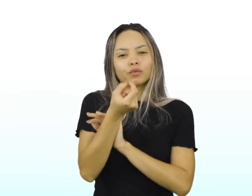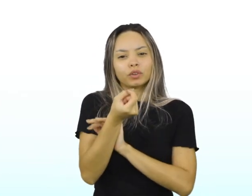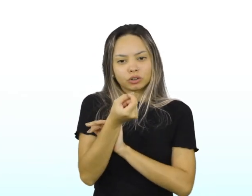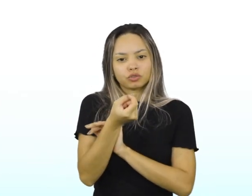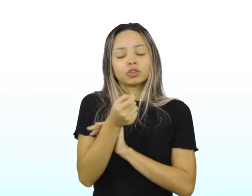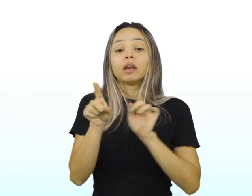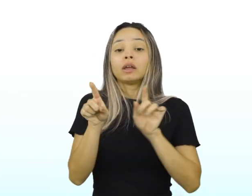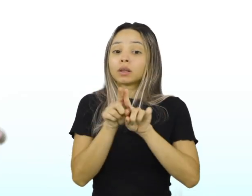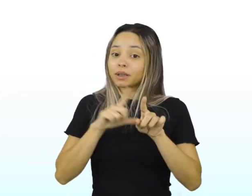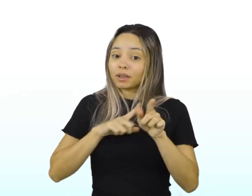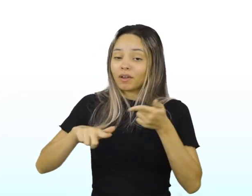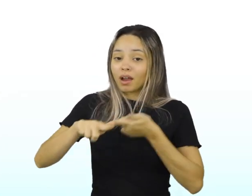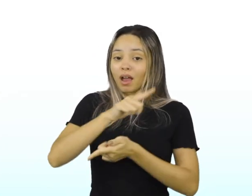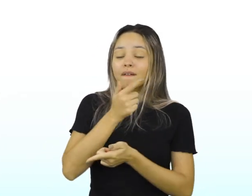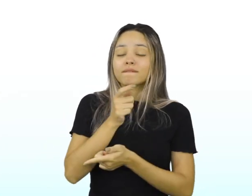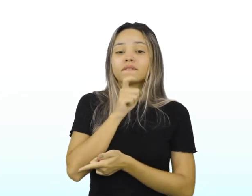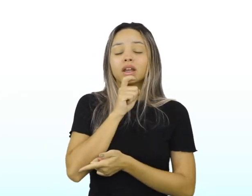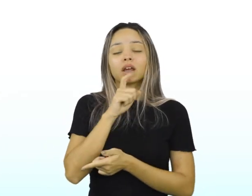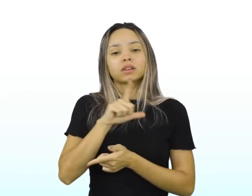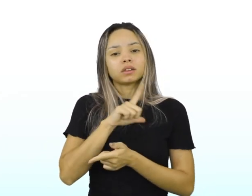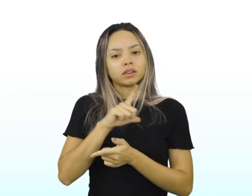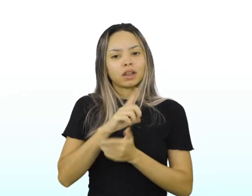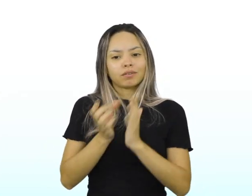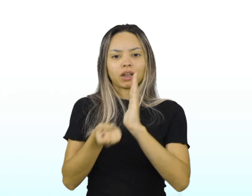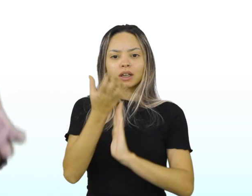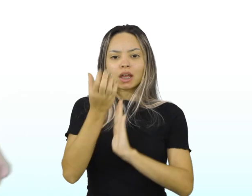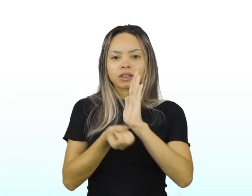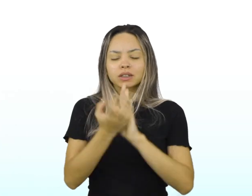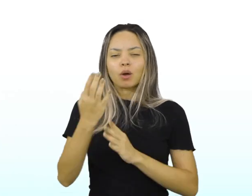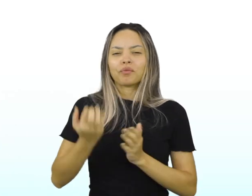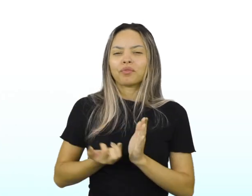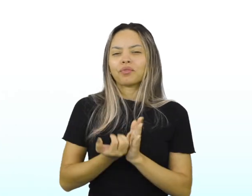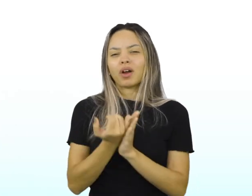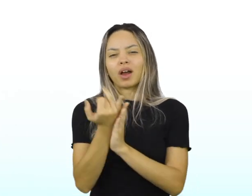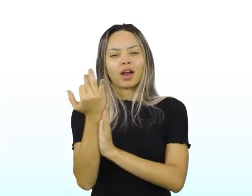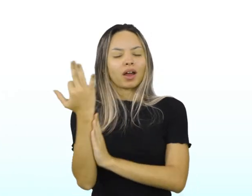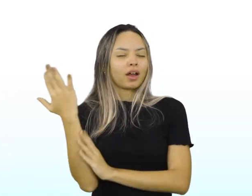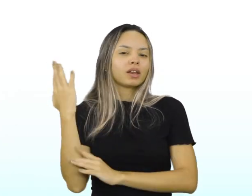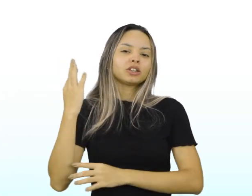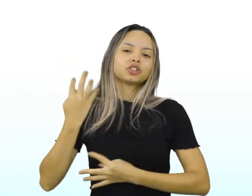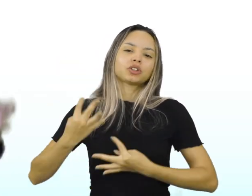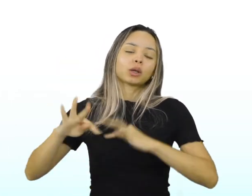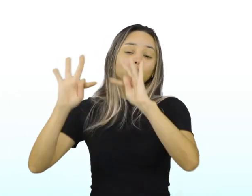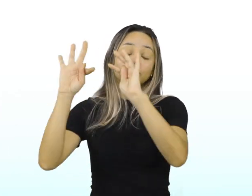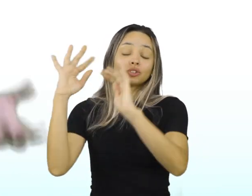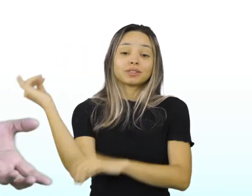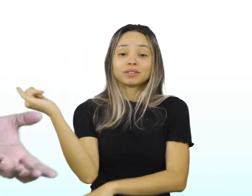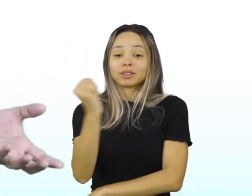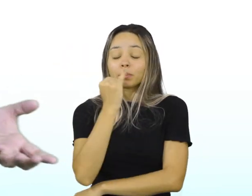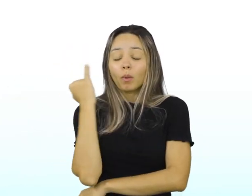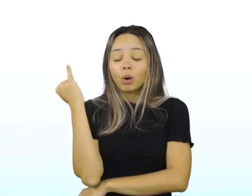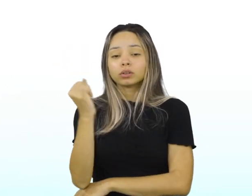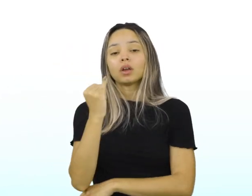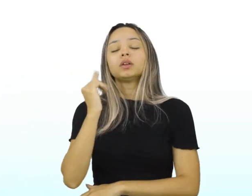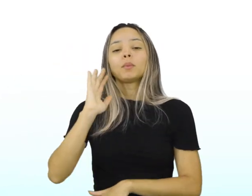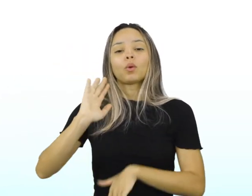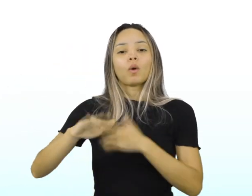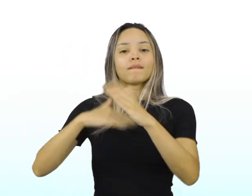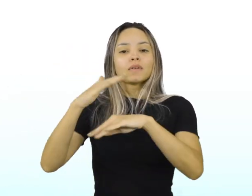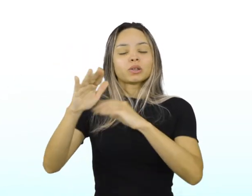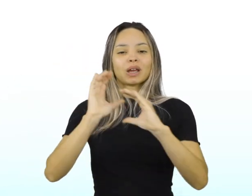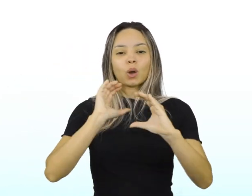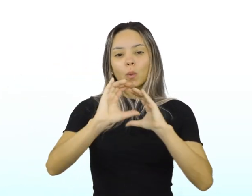a própria Guerra Fria, nós temos o desenvolvimento de várias tecnologias importantes para o avanço